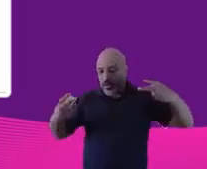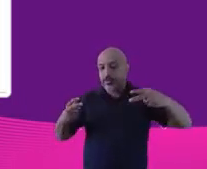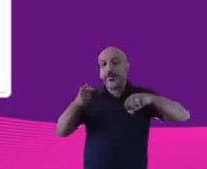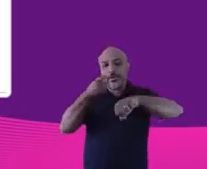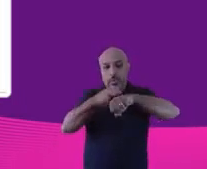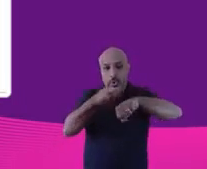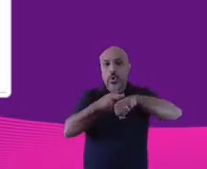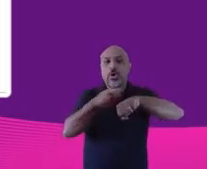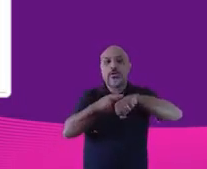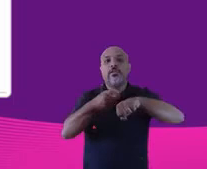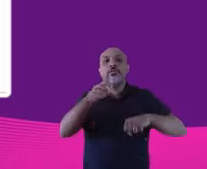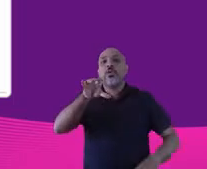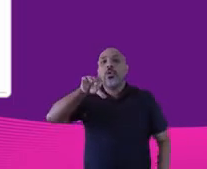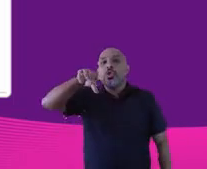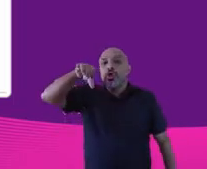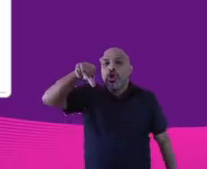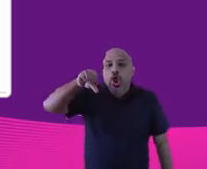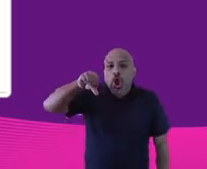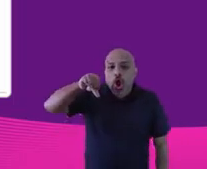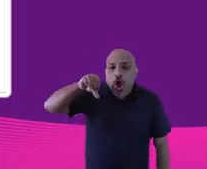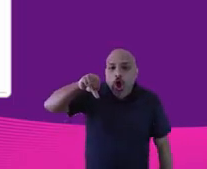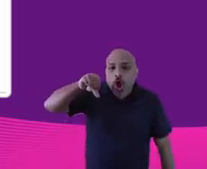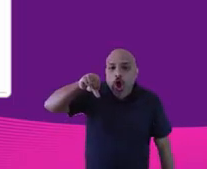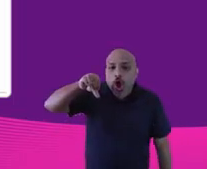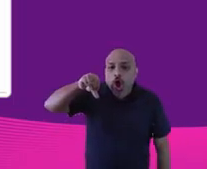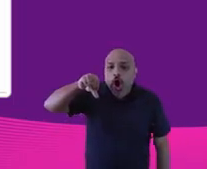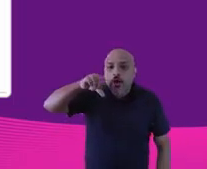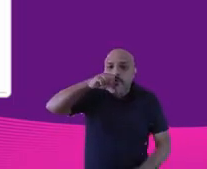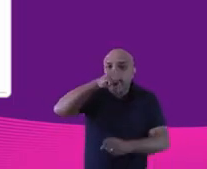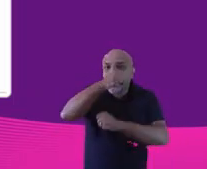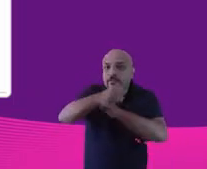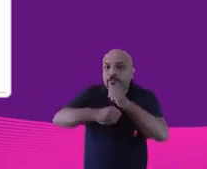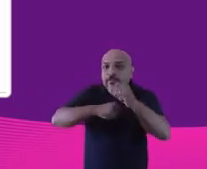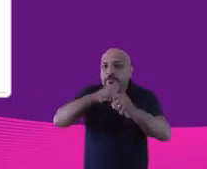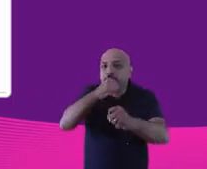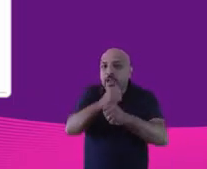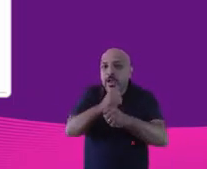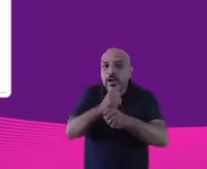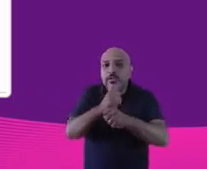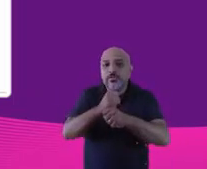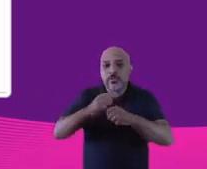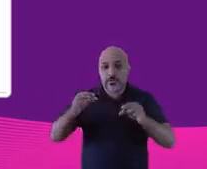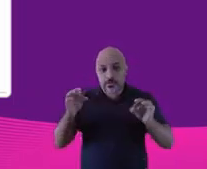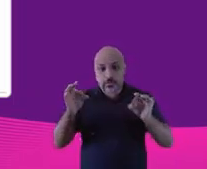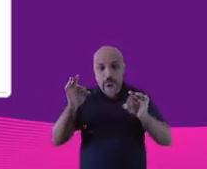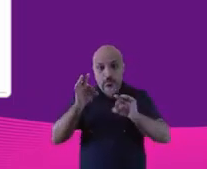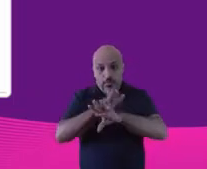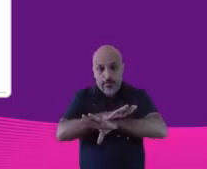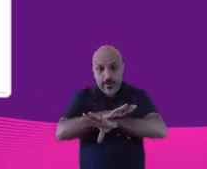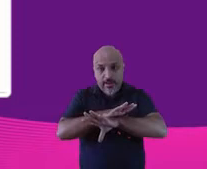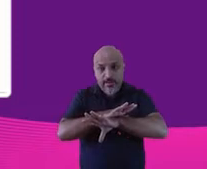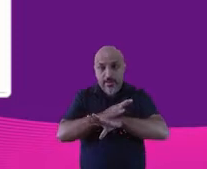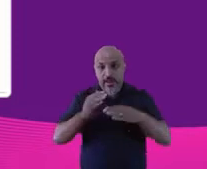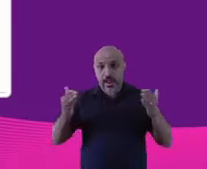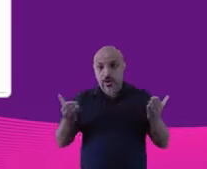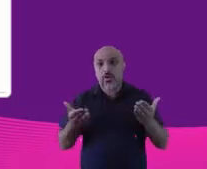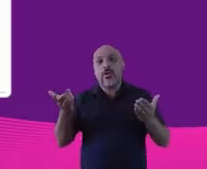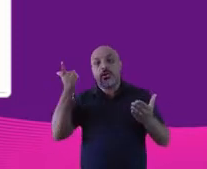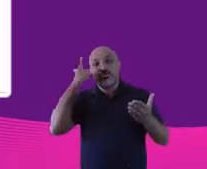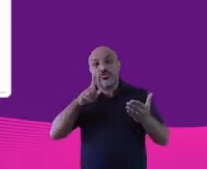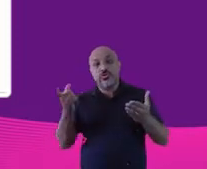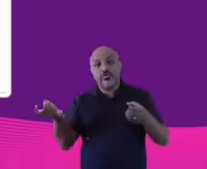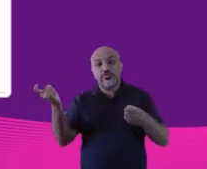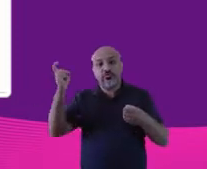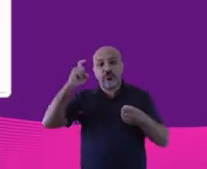ficou 9 anos em remissão completa, e agora ele recai